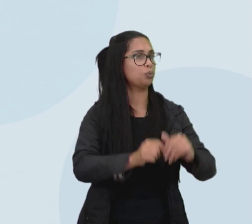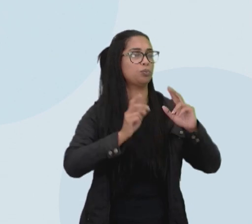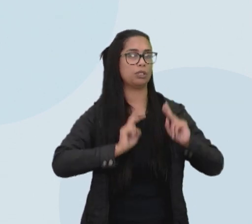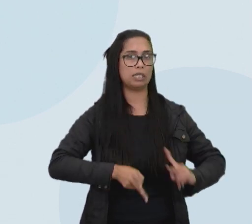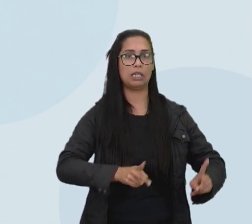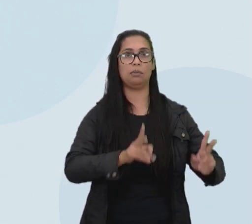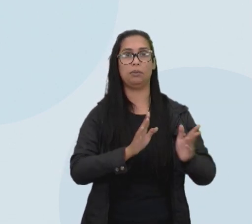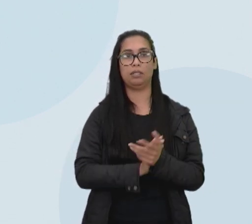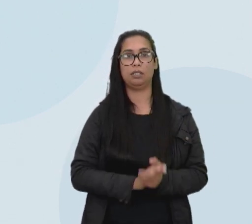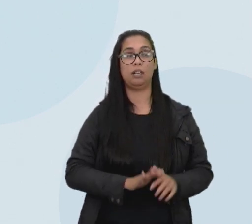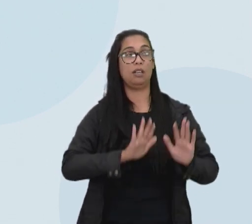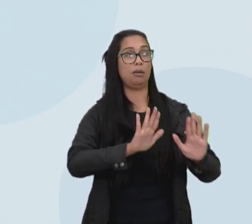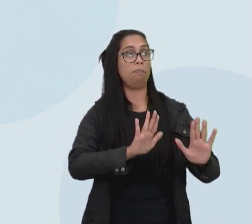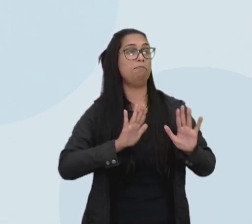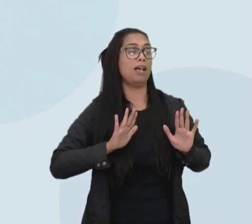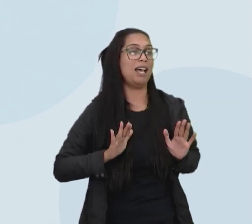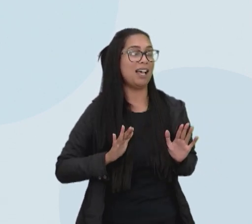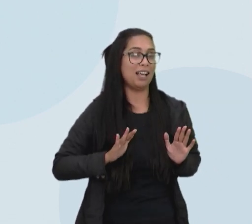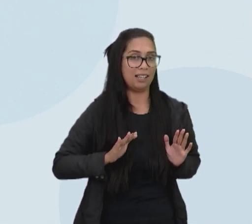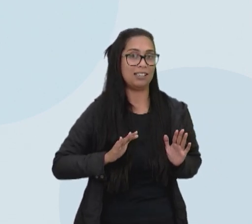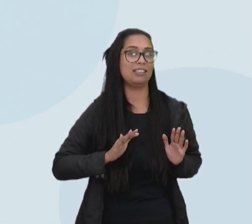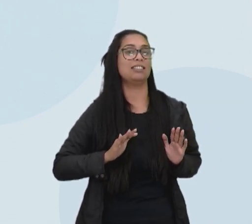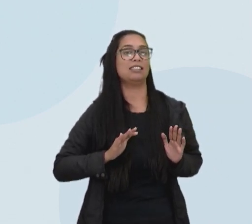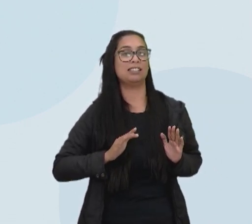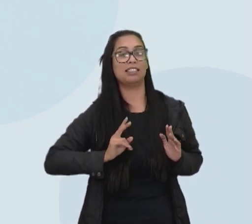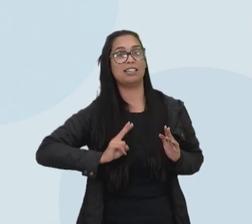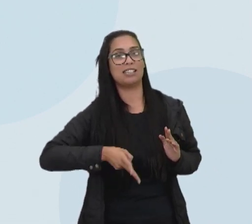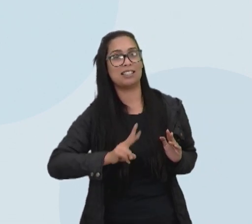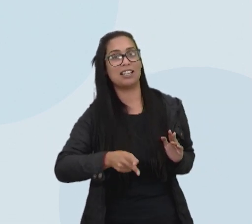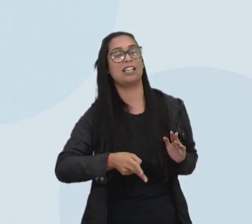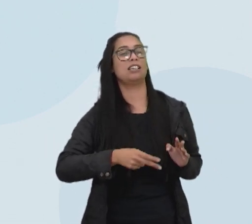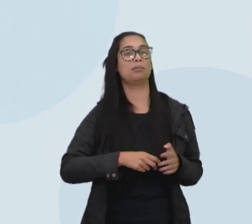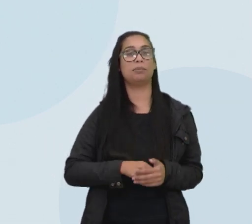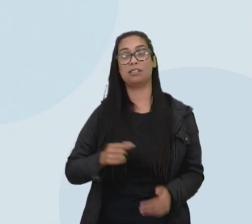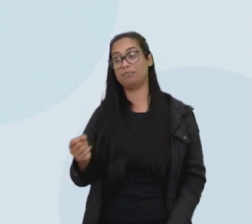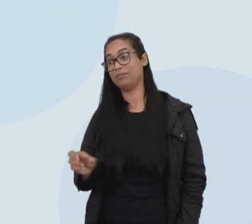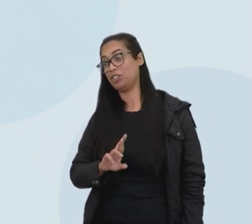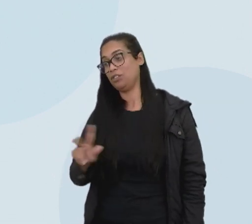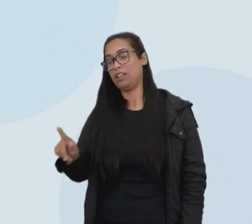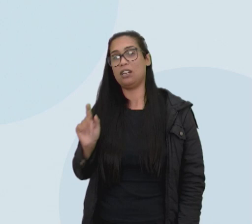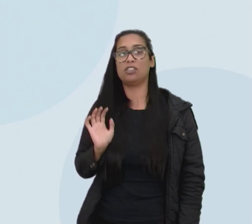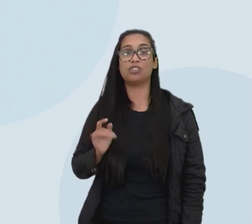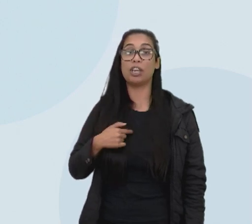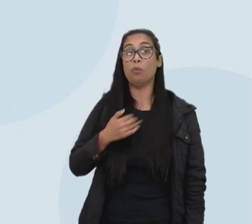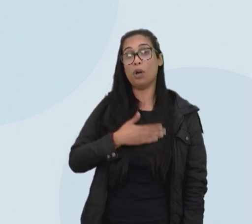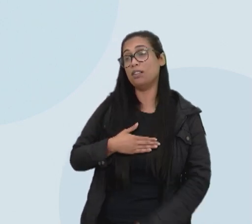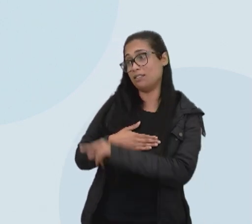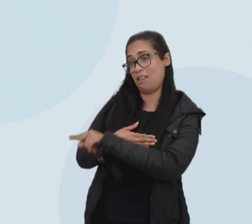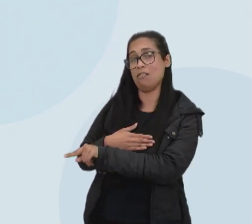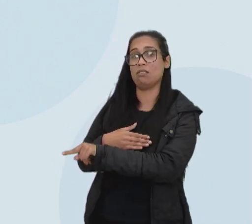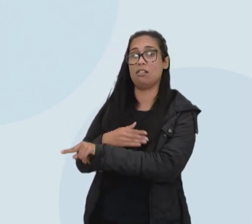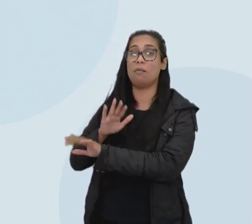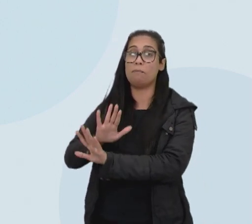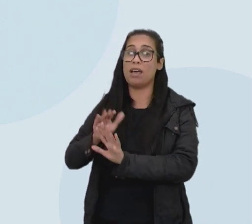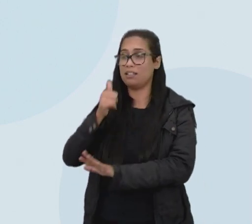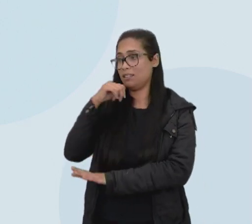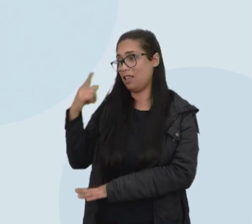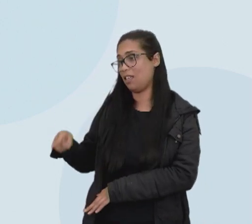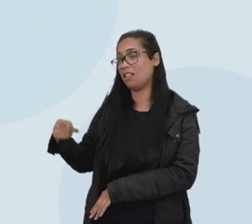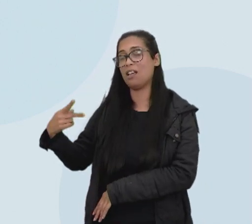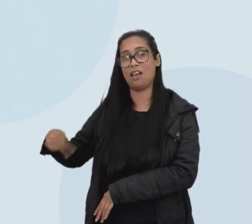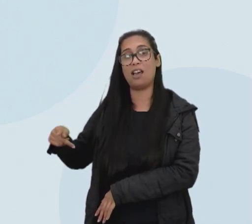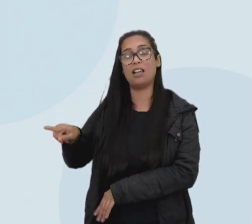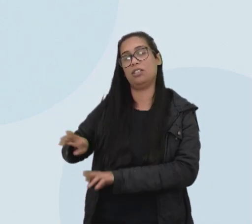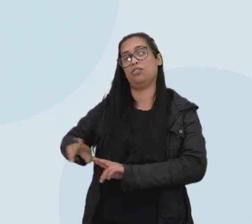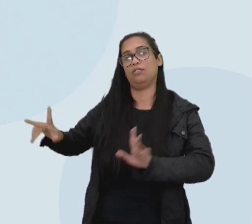sempre vou ser marcada por essa diferença. E essa diferença ela vai ficar marcada porque ela foi criada para a sociedade